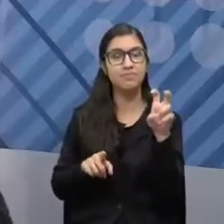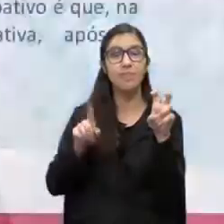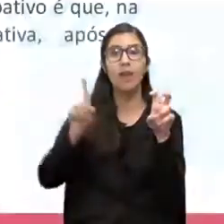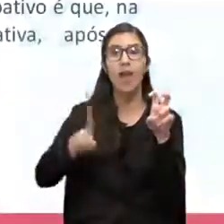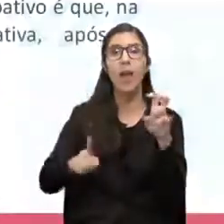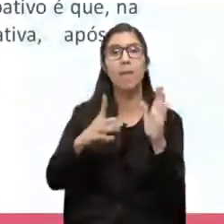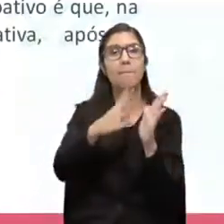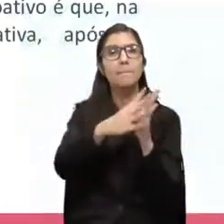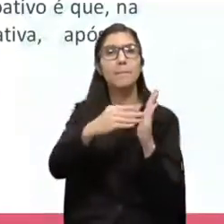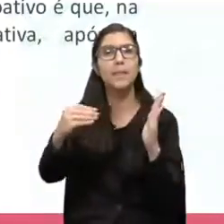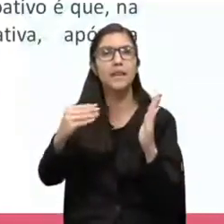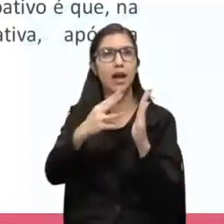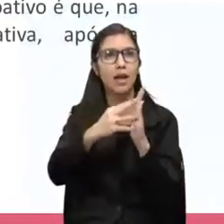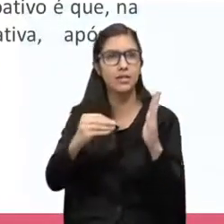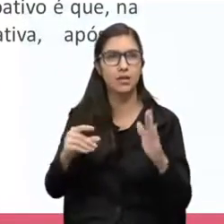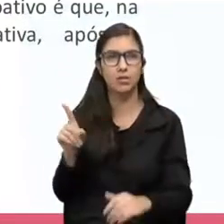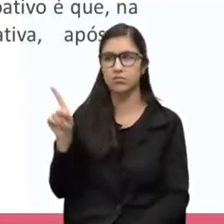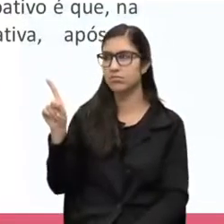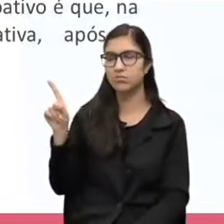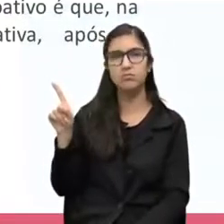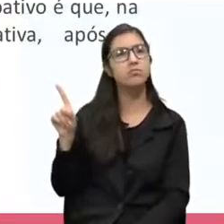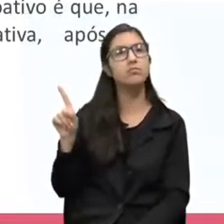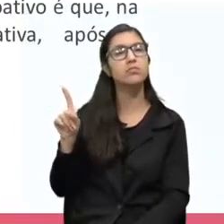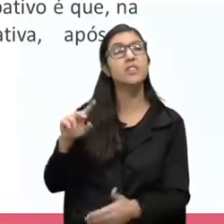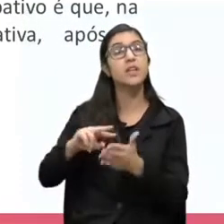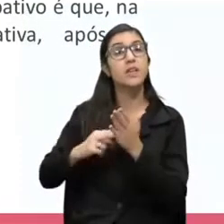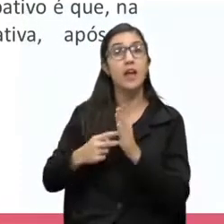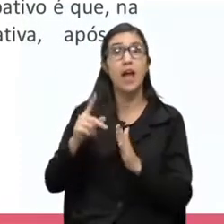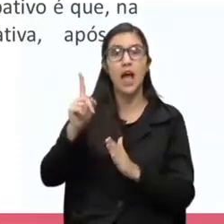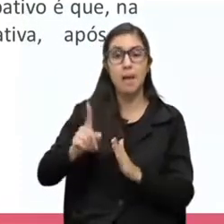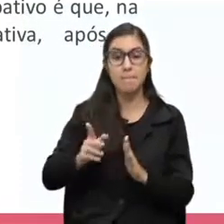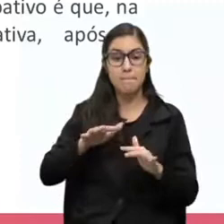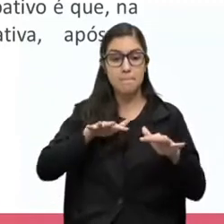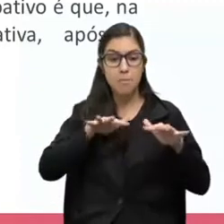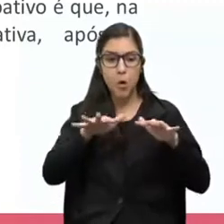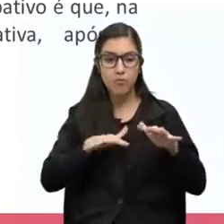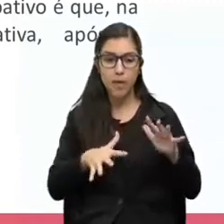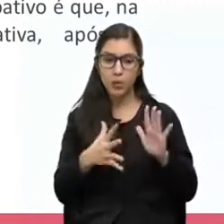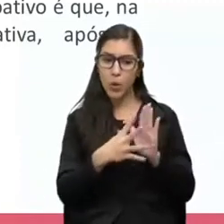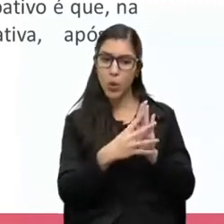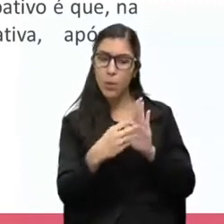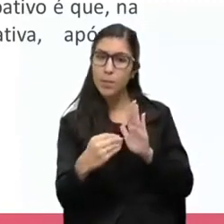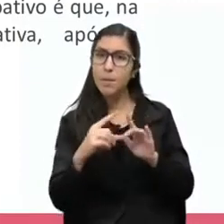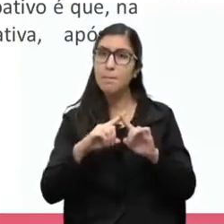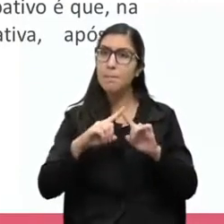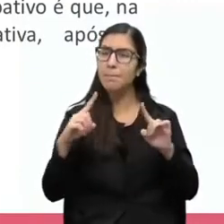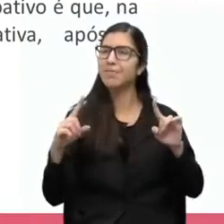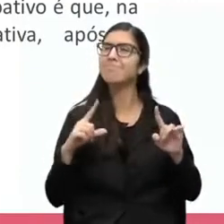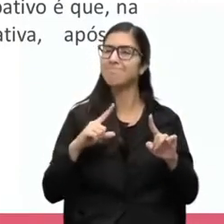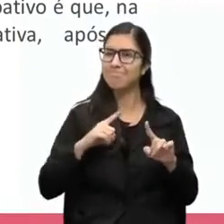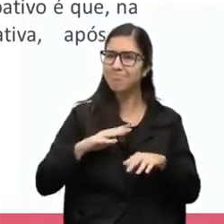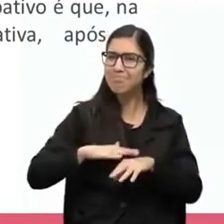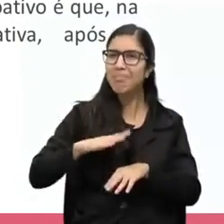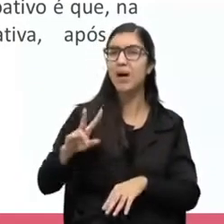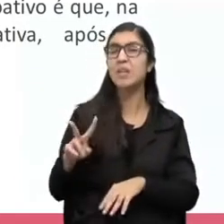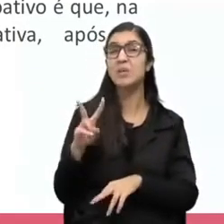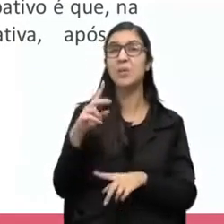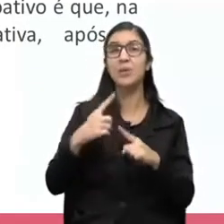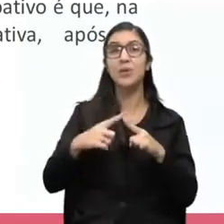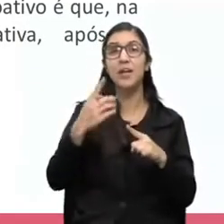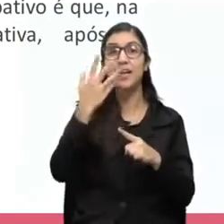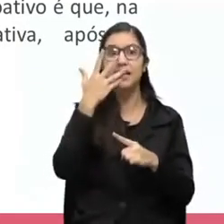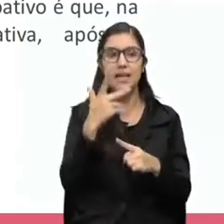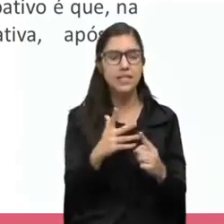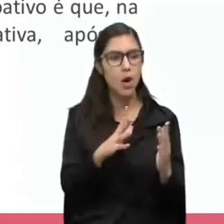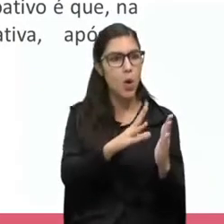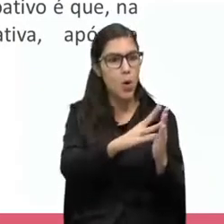imitação. A imitação representa a continuação do movimento coativo, no entanto, ela é mais rica, pois a criança começa a